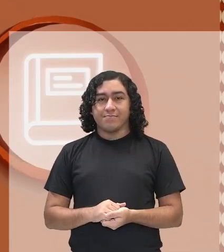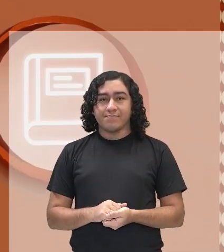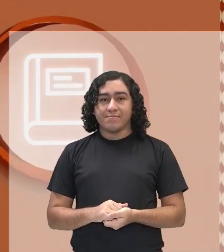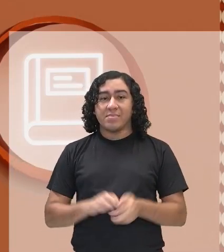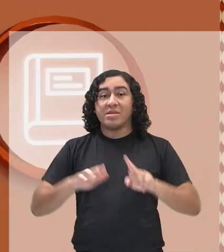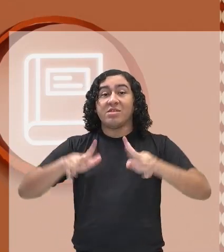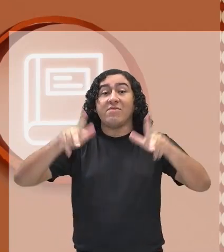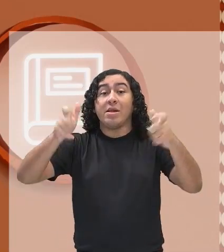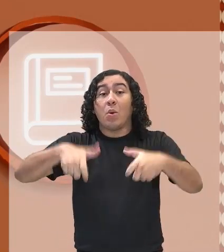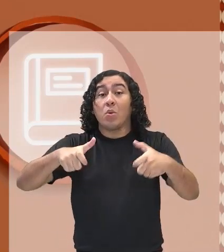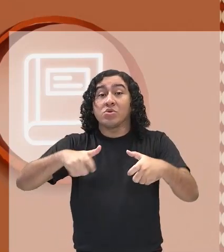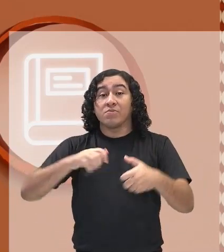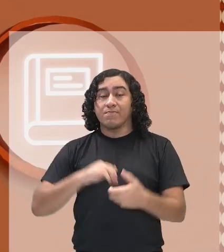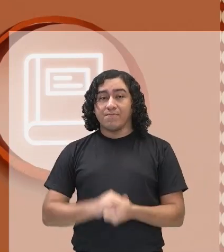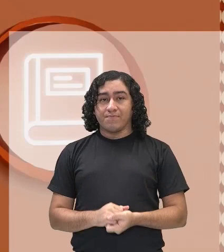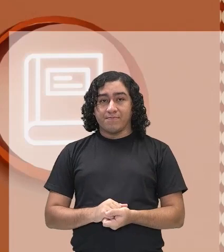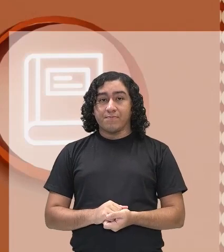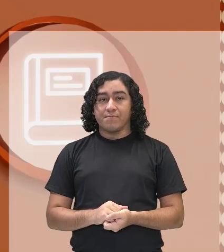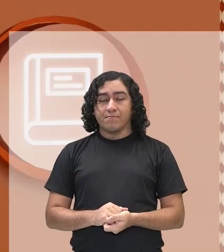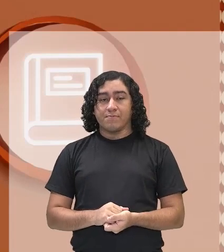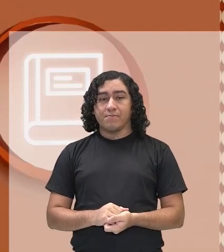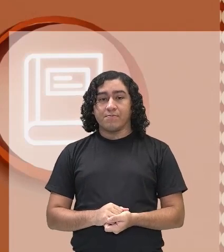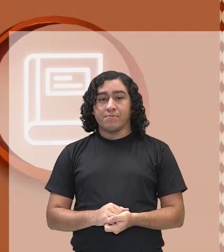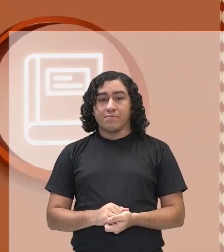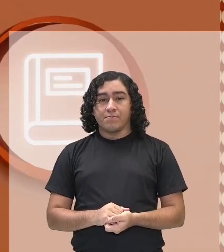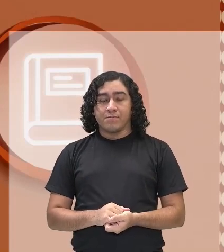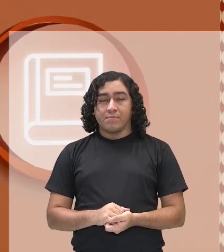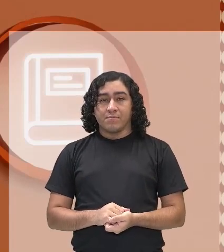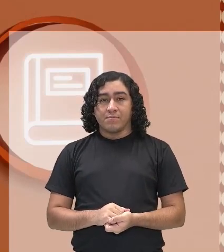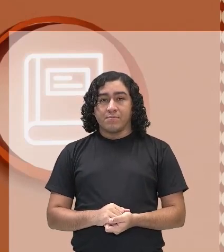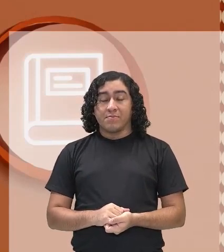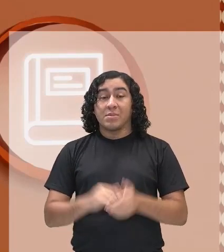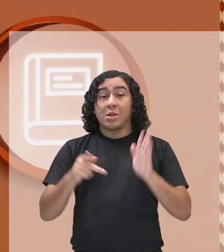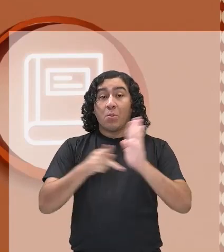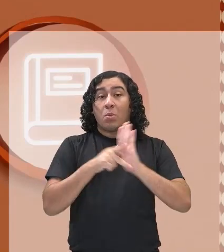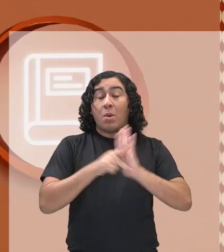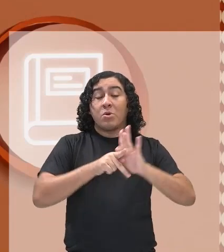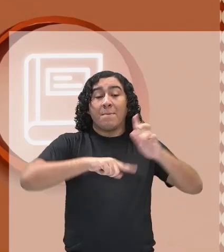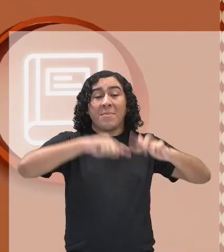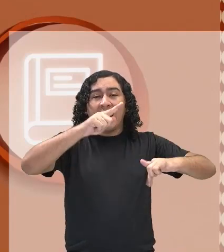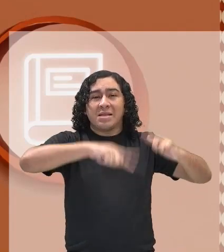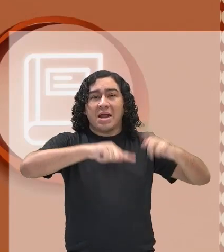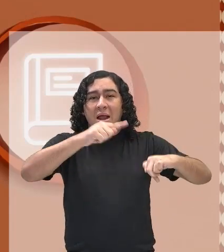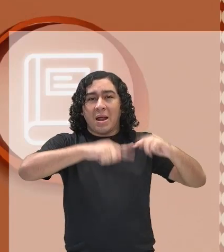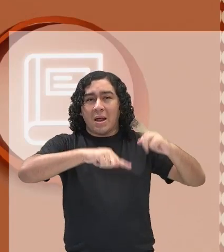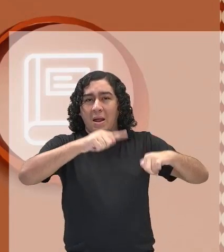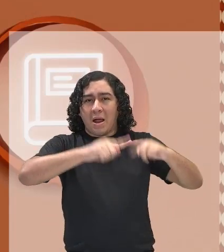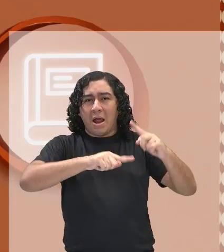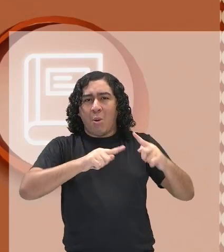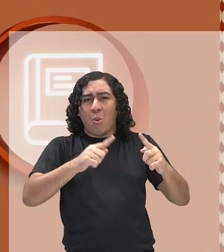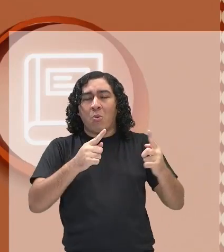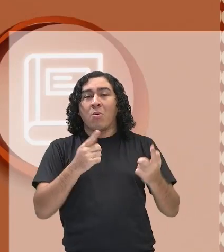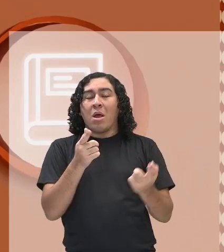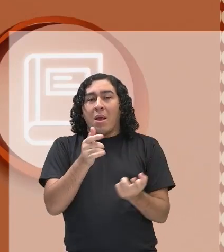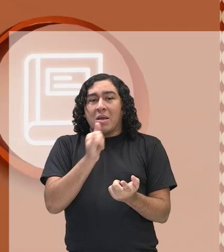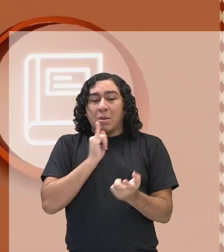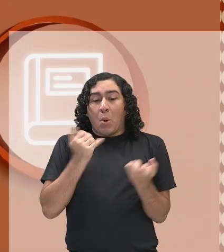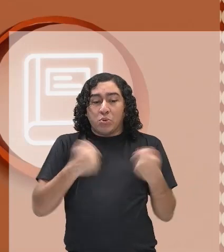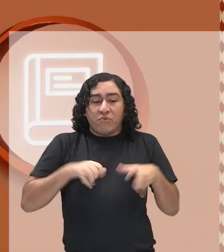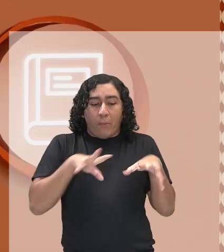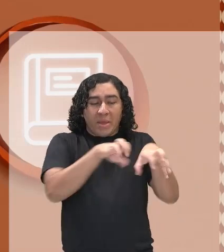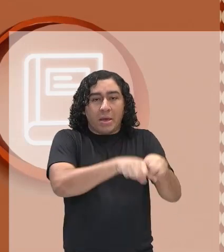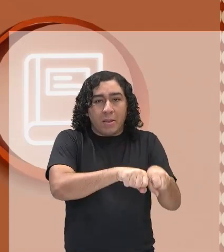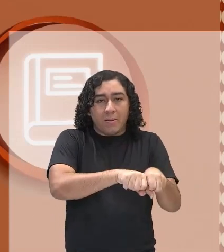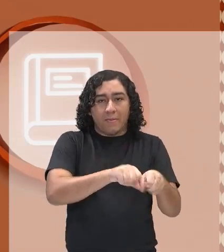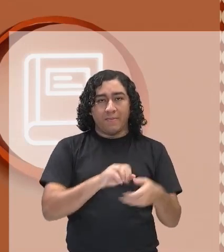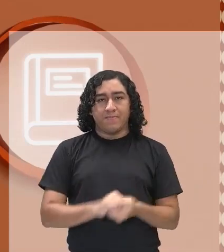está onde? Na questão, no aspecto materialista. Quando eu digo valorizar, eu